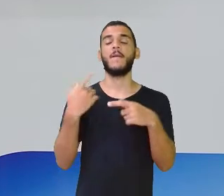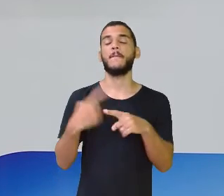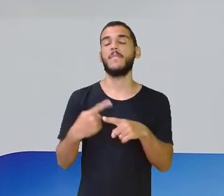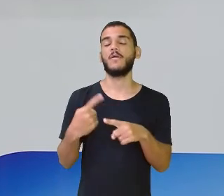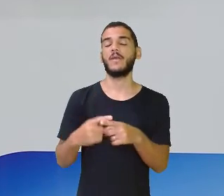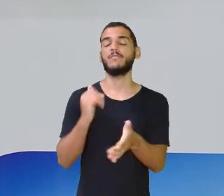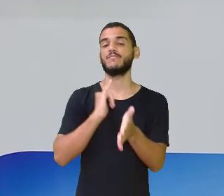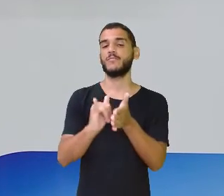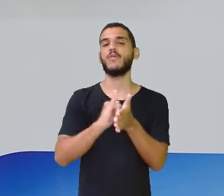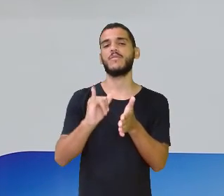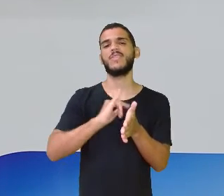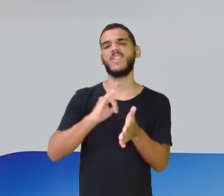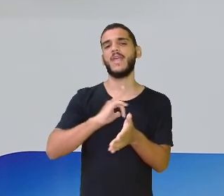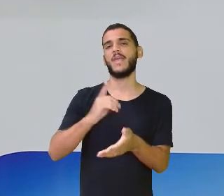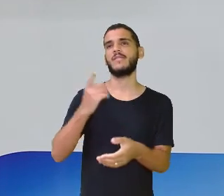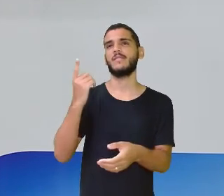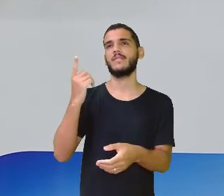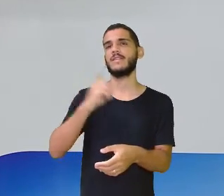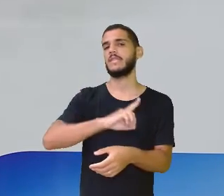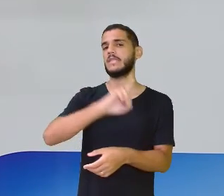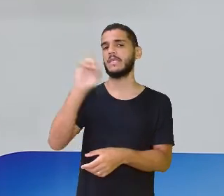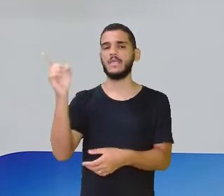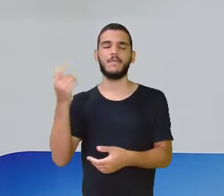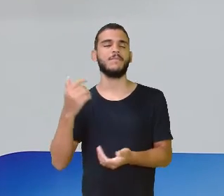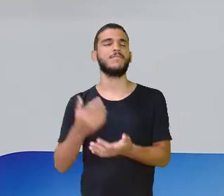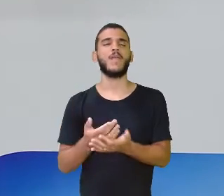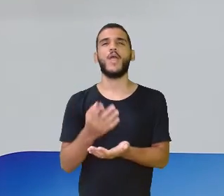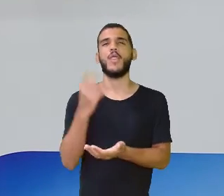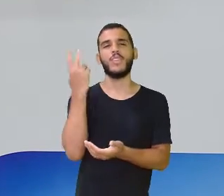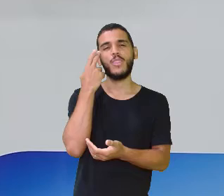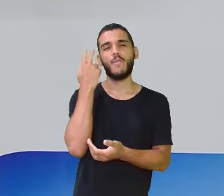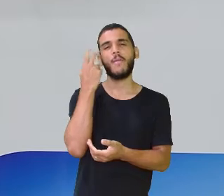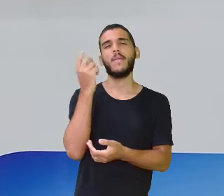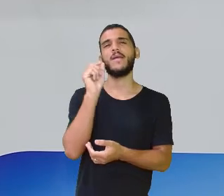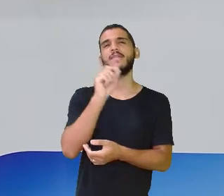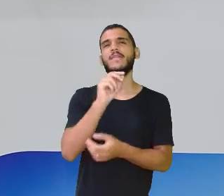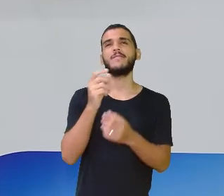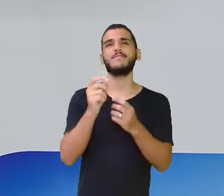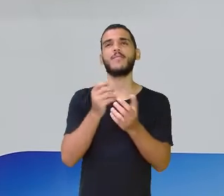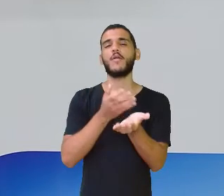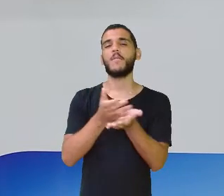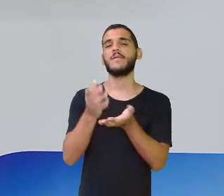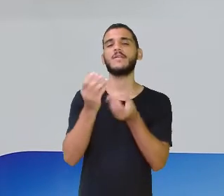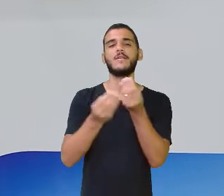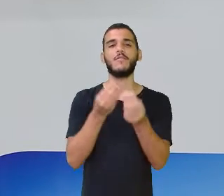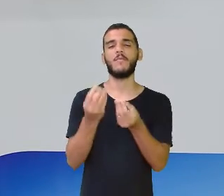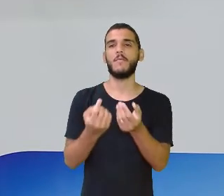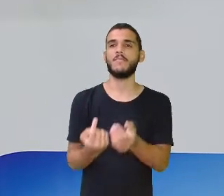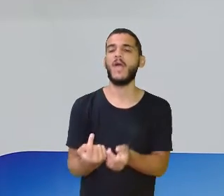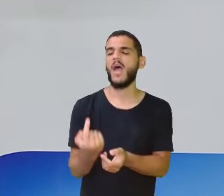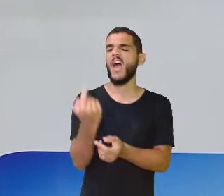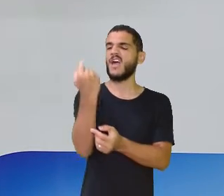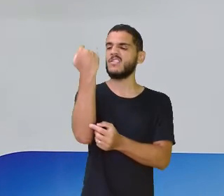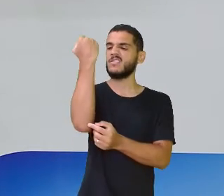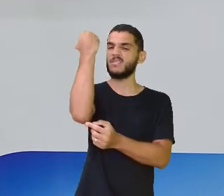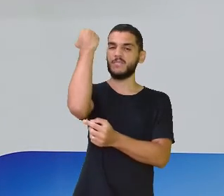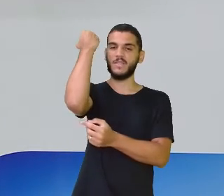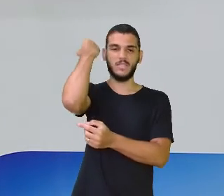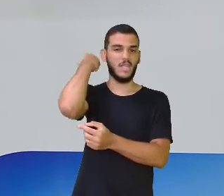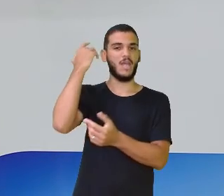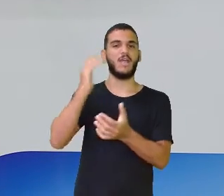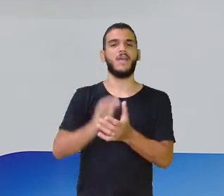dar data. Geralmente é há tanto tempo atrás, houve um tempo. Então, geralmente nos remete a algo que